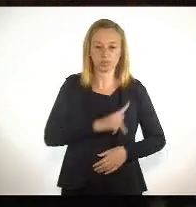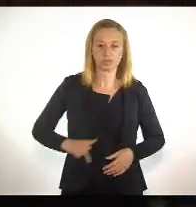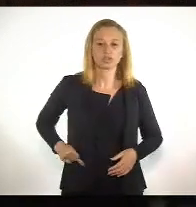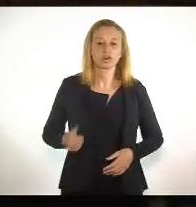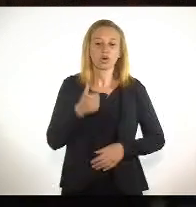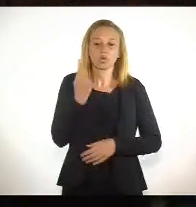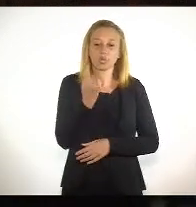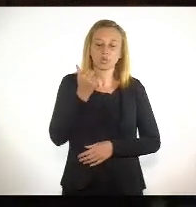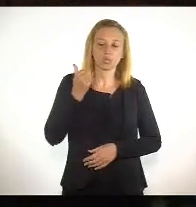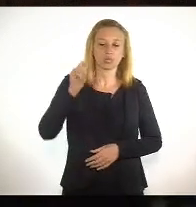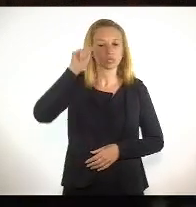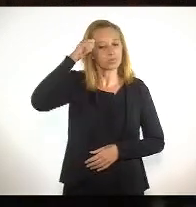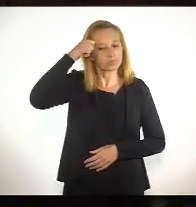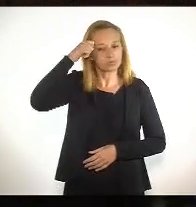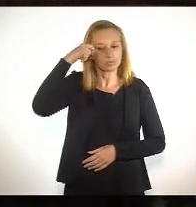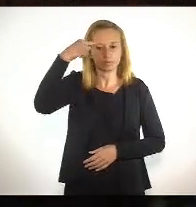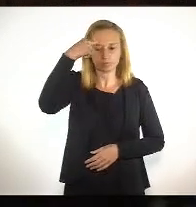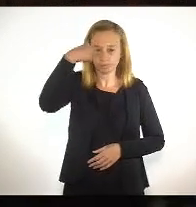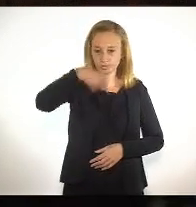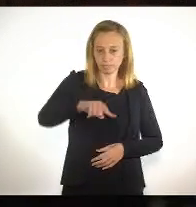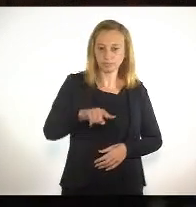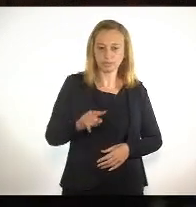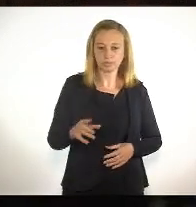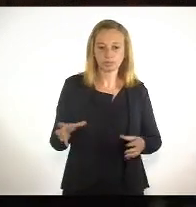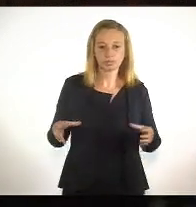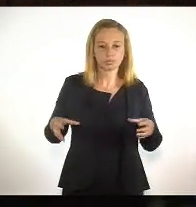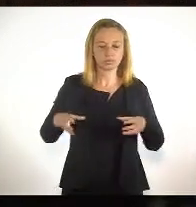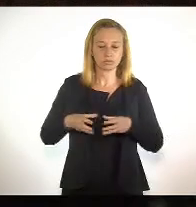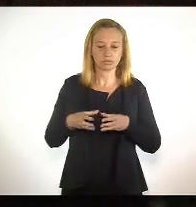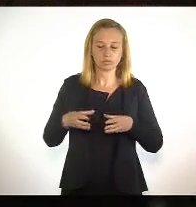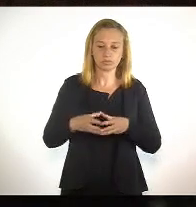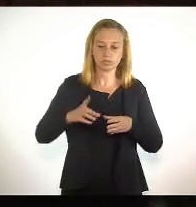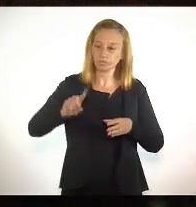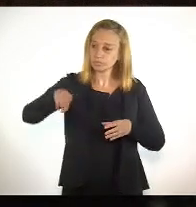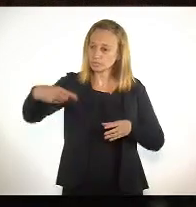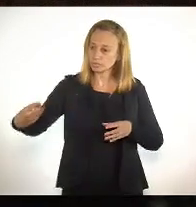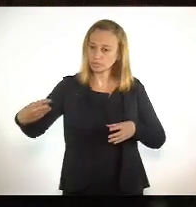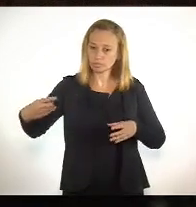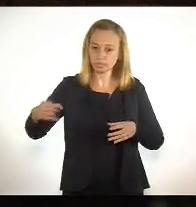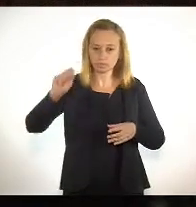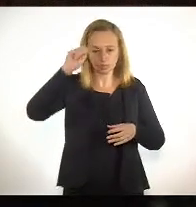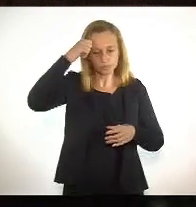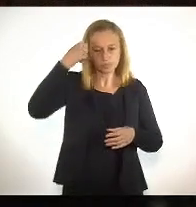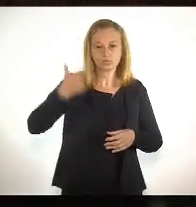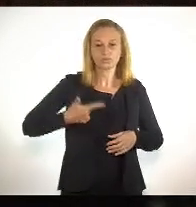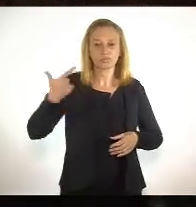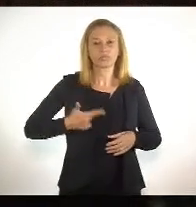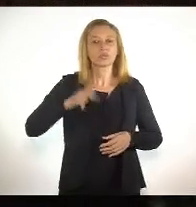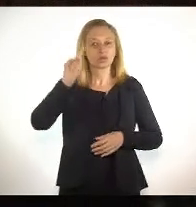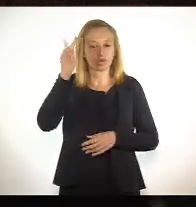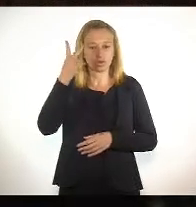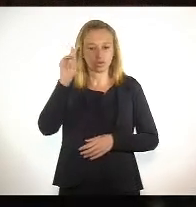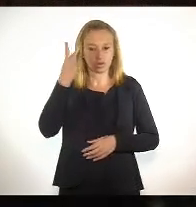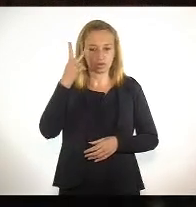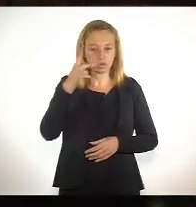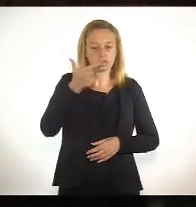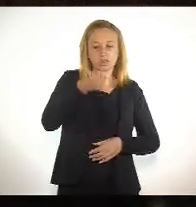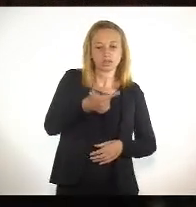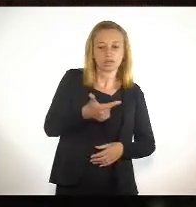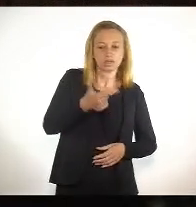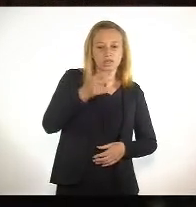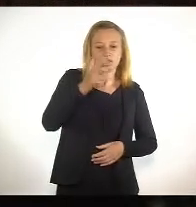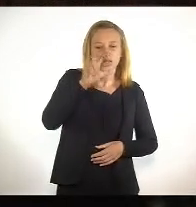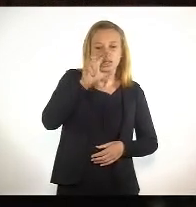negro, comandou um batalhão de negros, segundo a história, cerca de